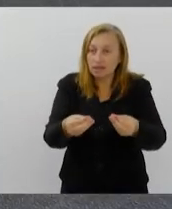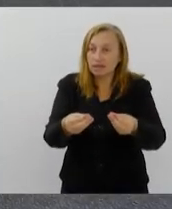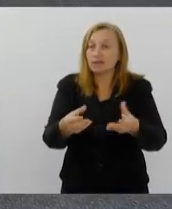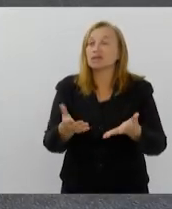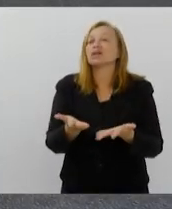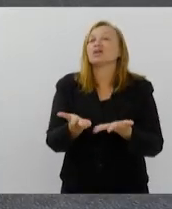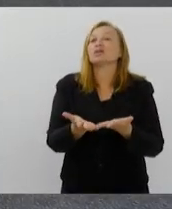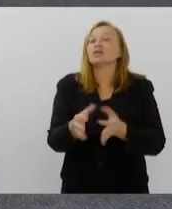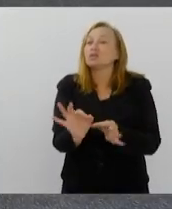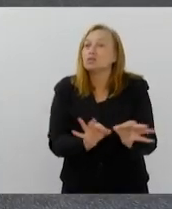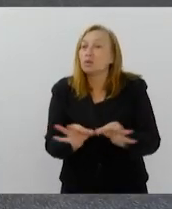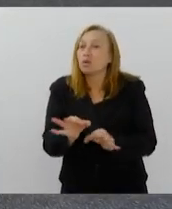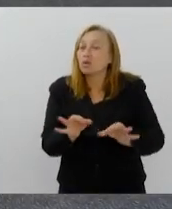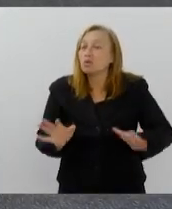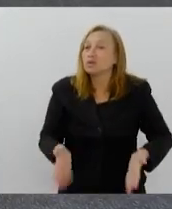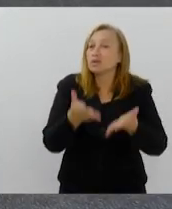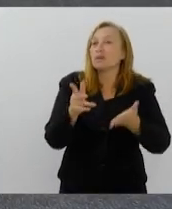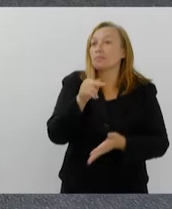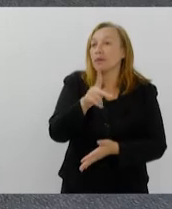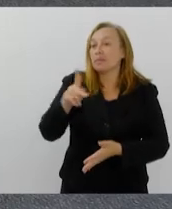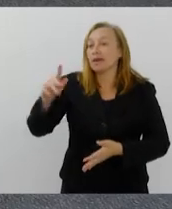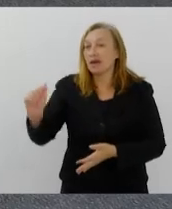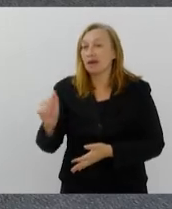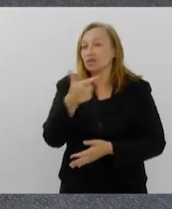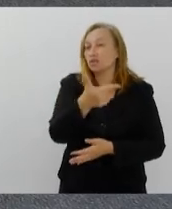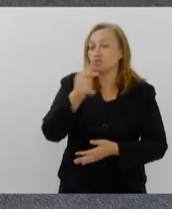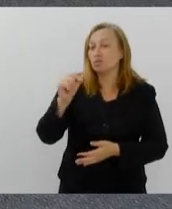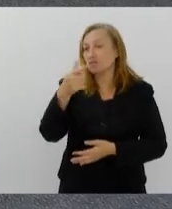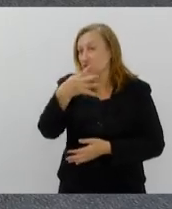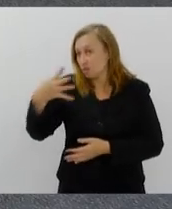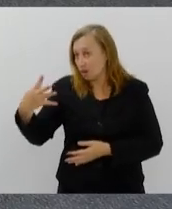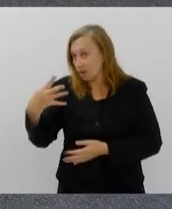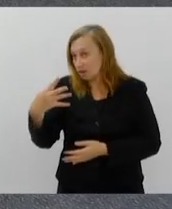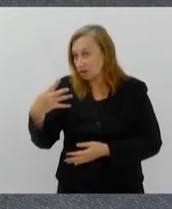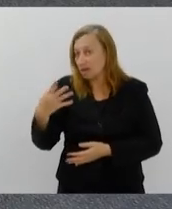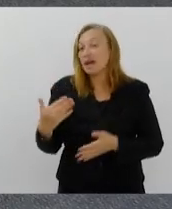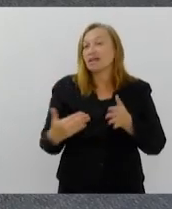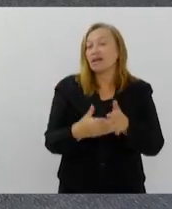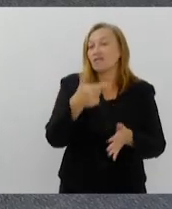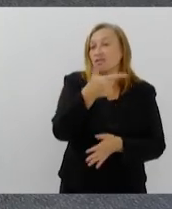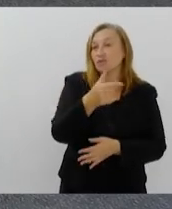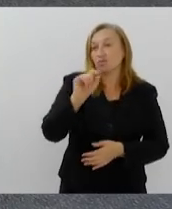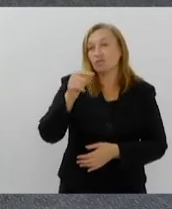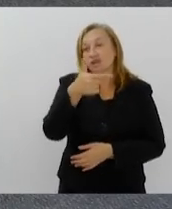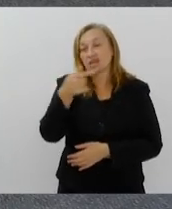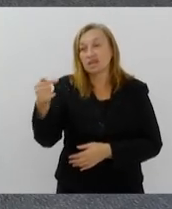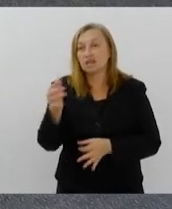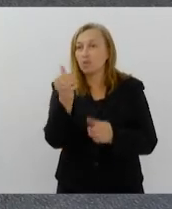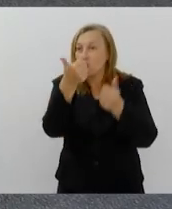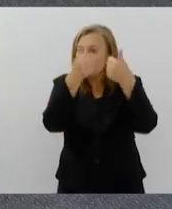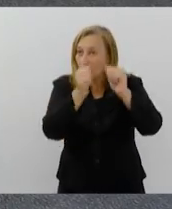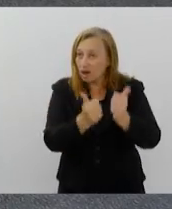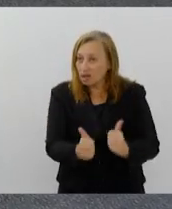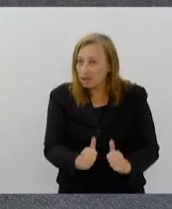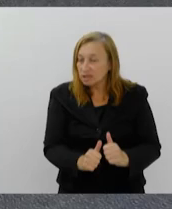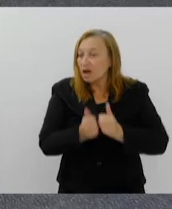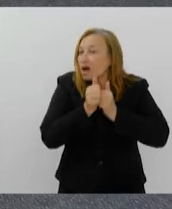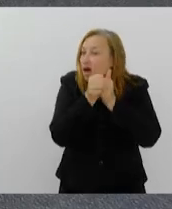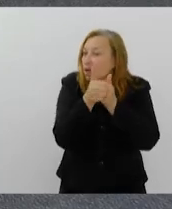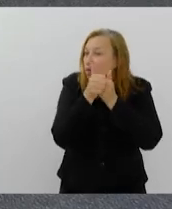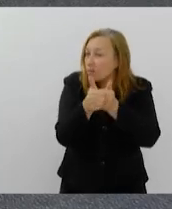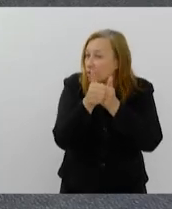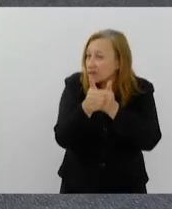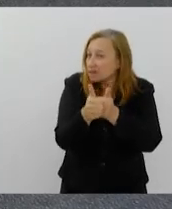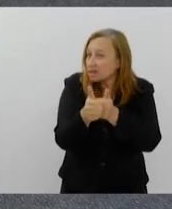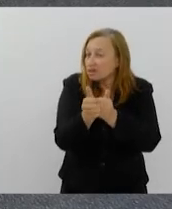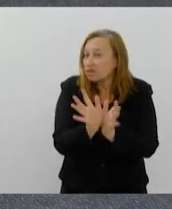programas e iniciativas do PPA 2024 a 27 será avaliada por meio do acompanhamento da